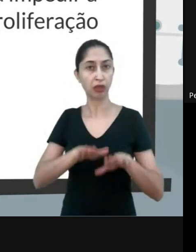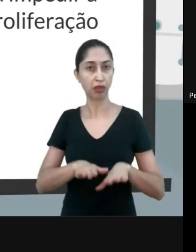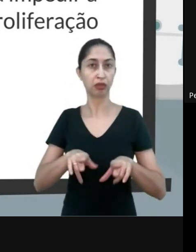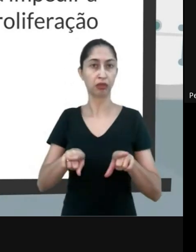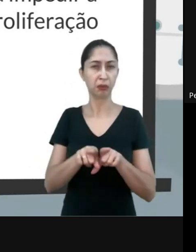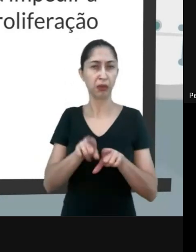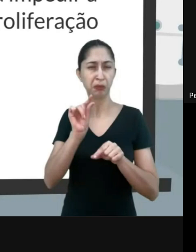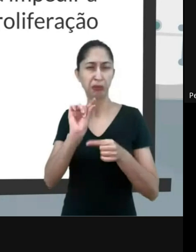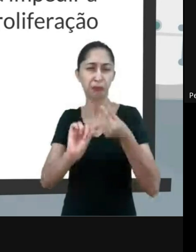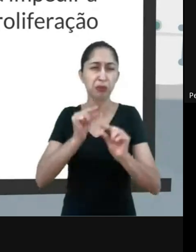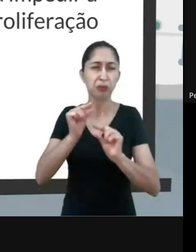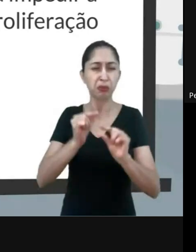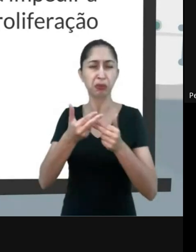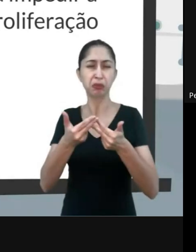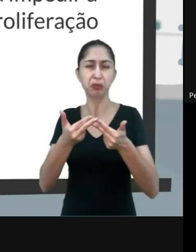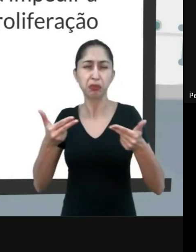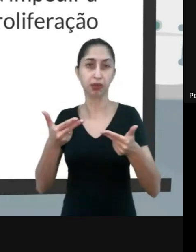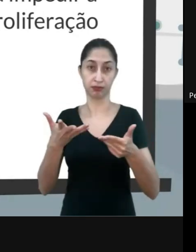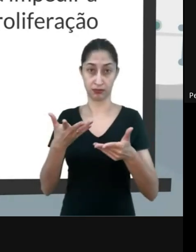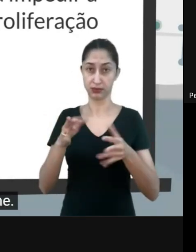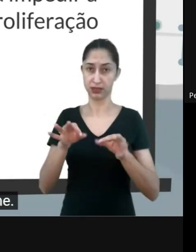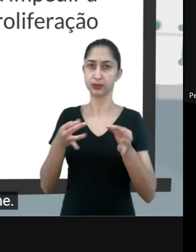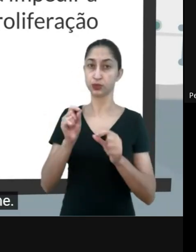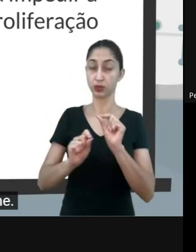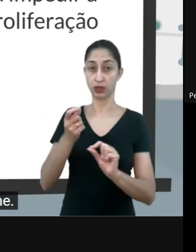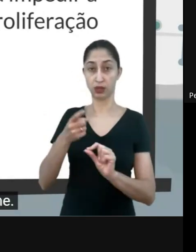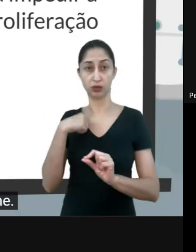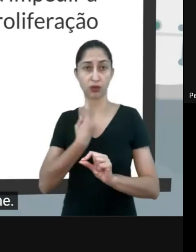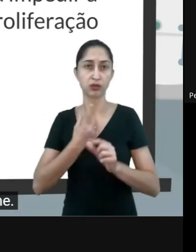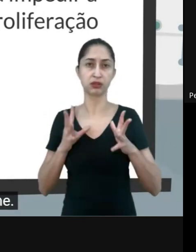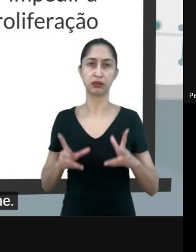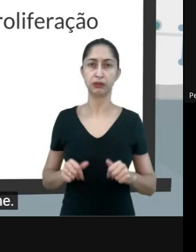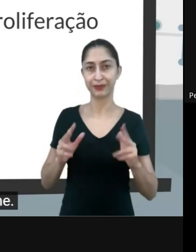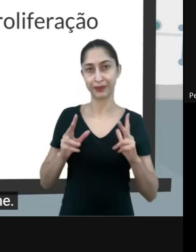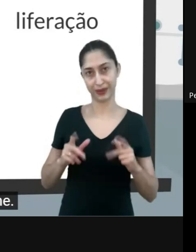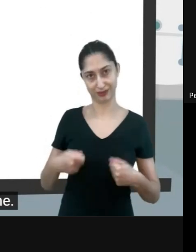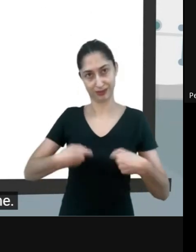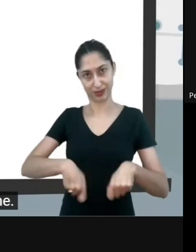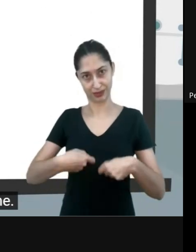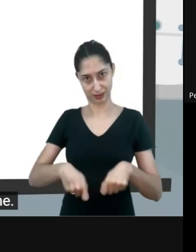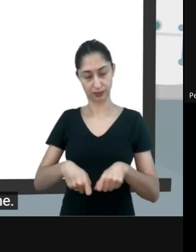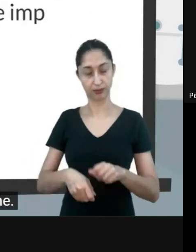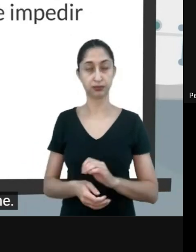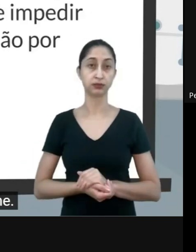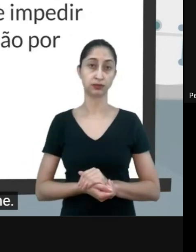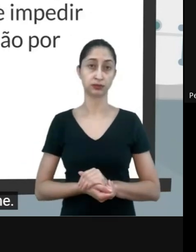e proliferação de micro-organismos. Simplificando, são os cuidados de limpeza e higiene.